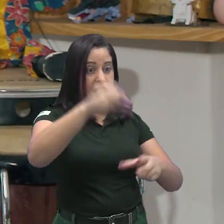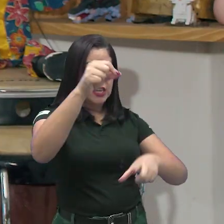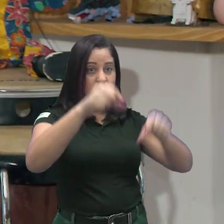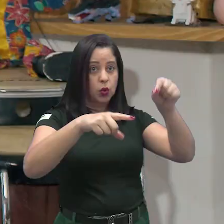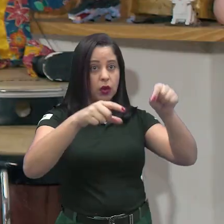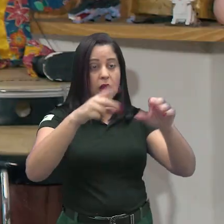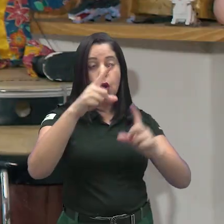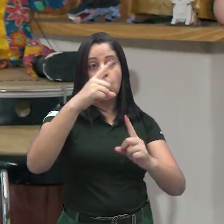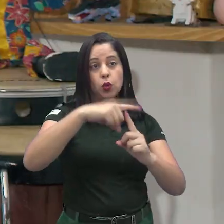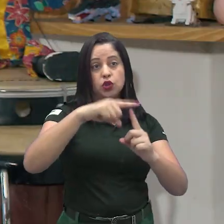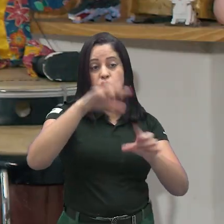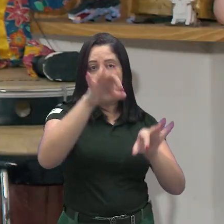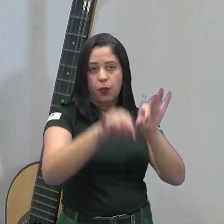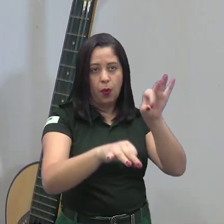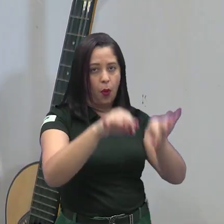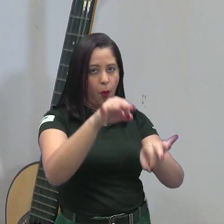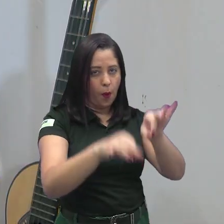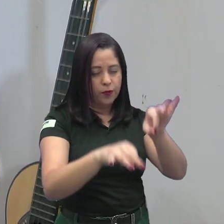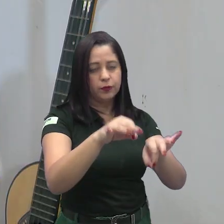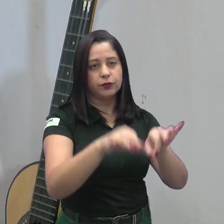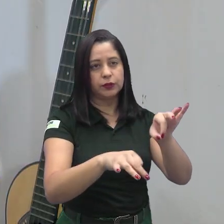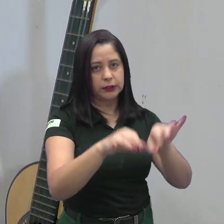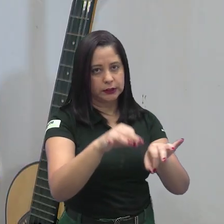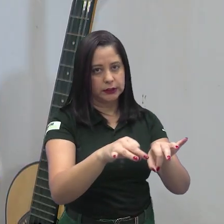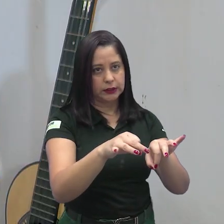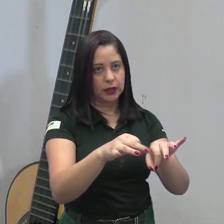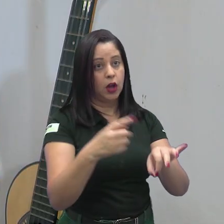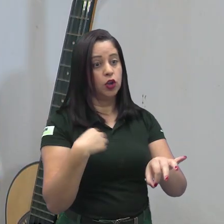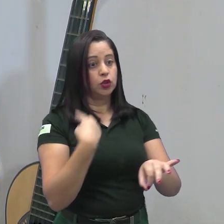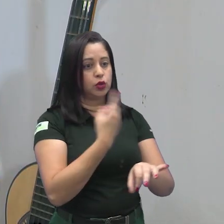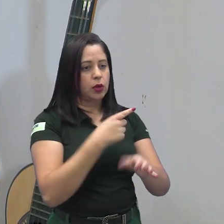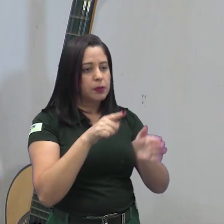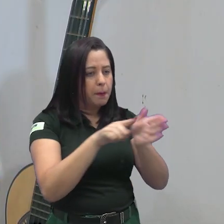que foram as oficinas de interesse da comunidade, né? A gente fez